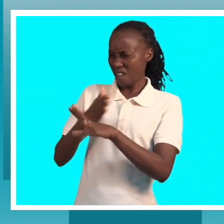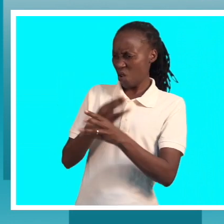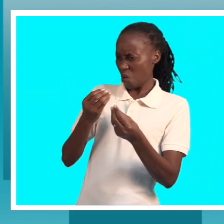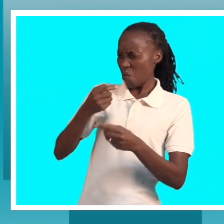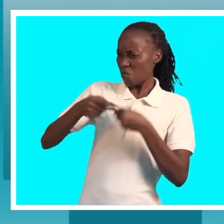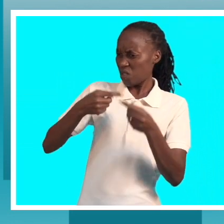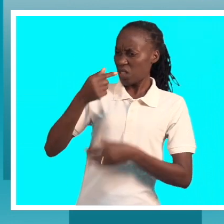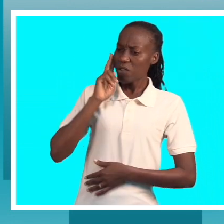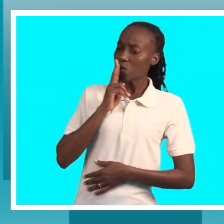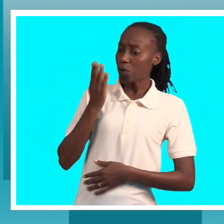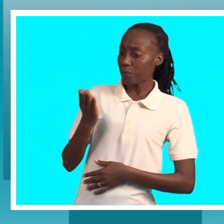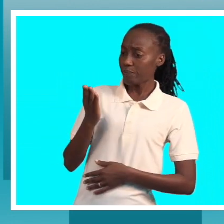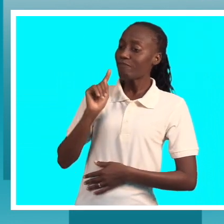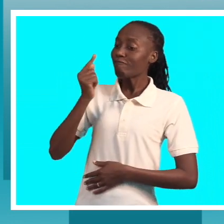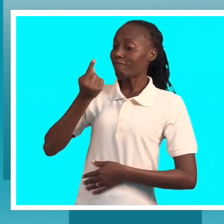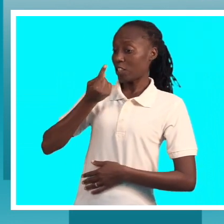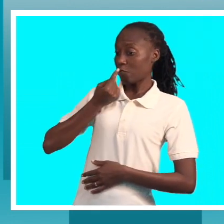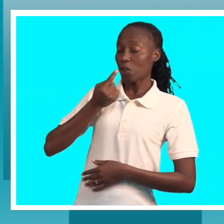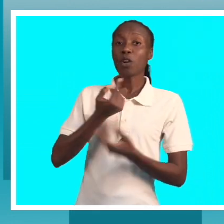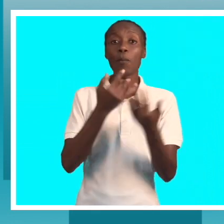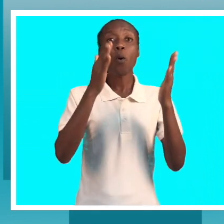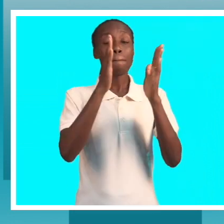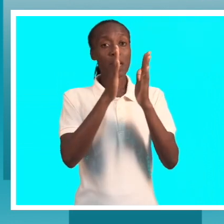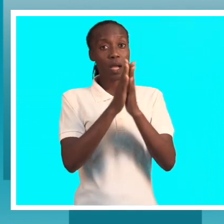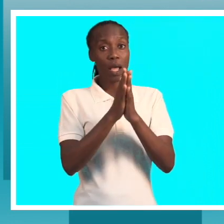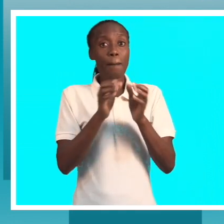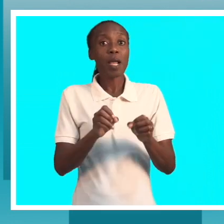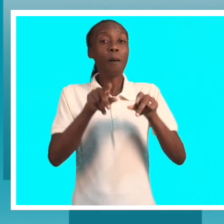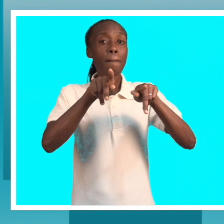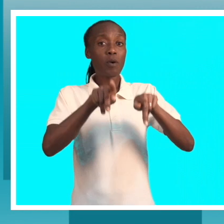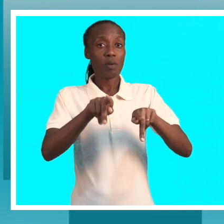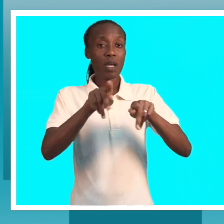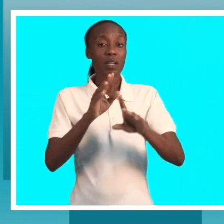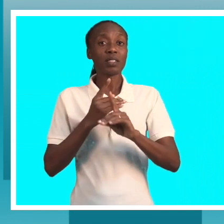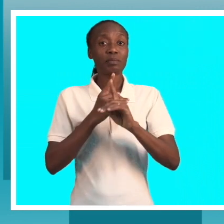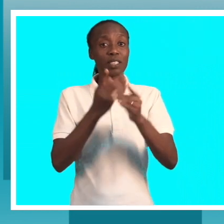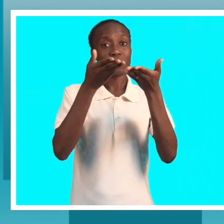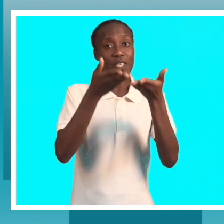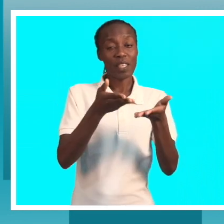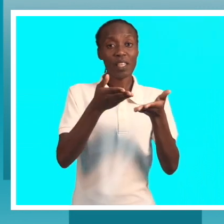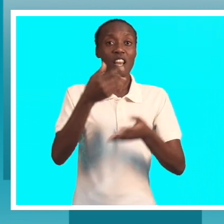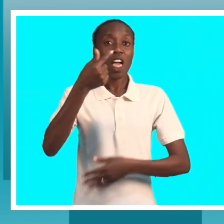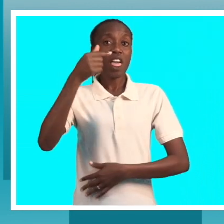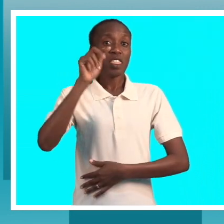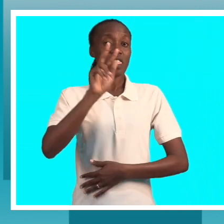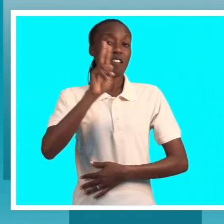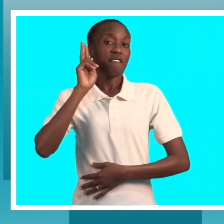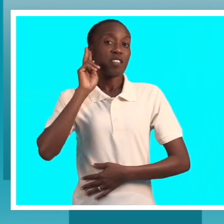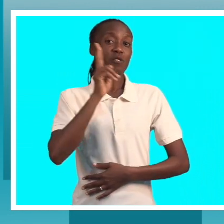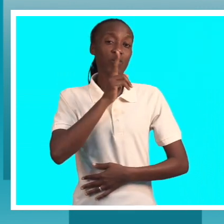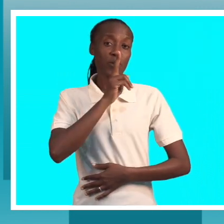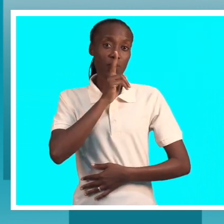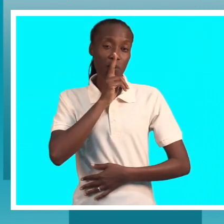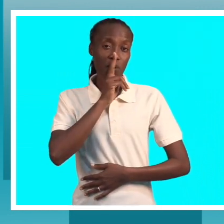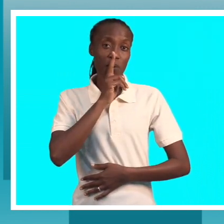Agradecer primeiro pela oportunidade de estar aqui na TV Surdo e confesso